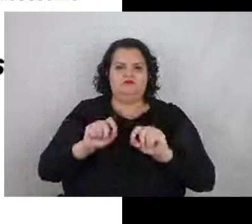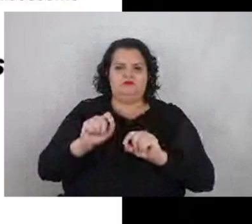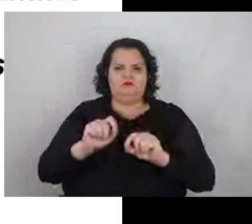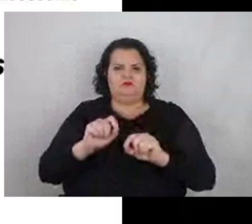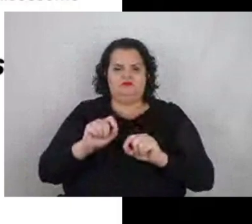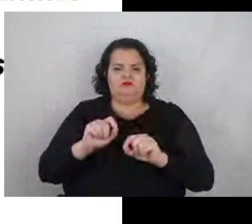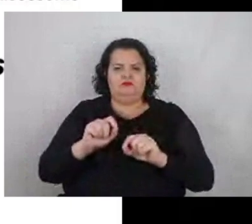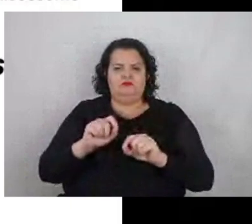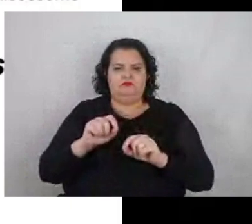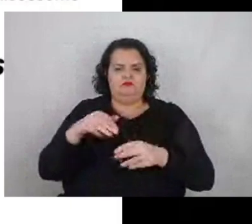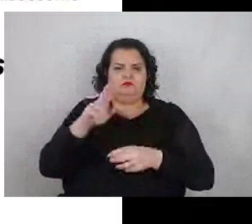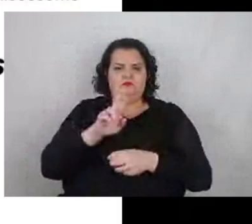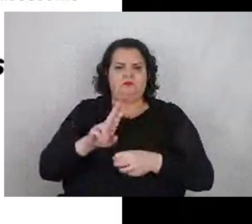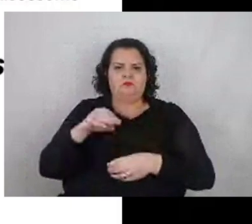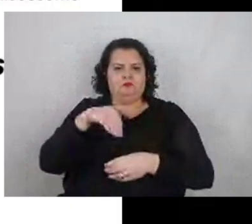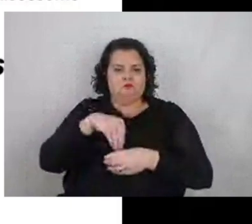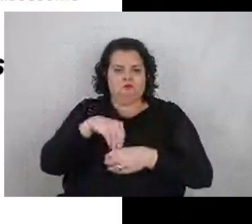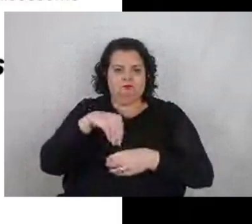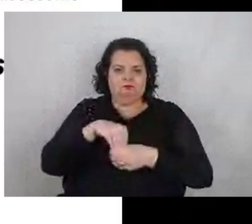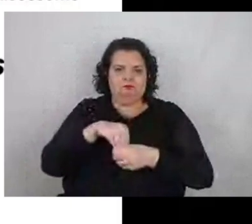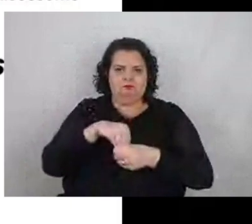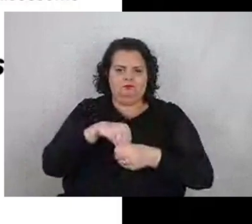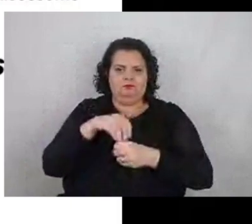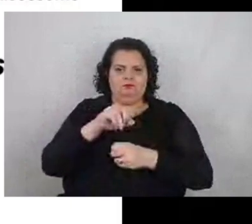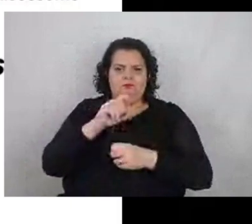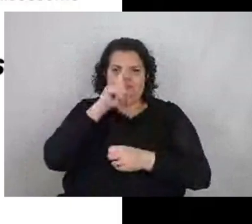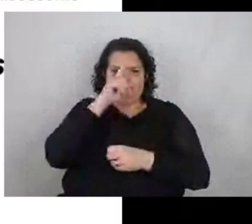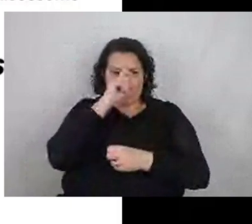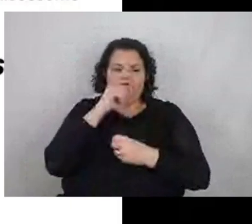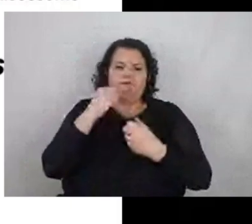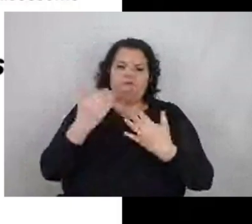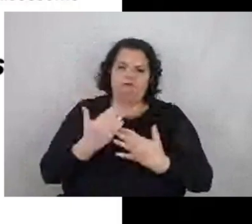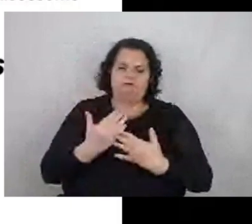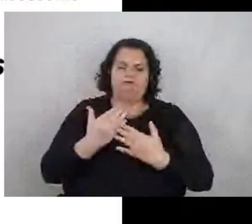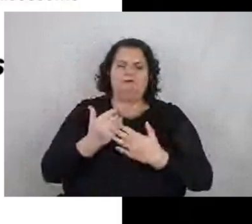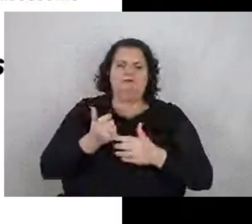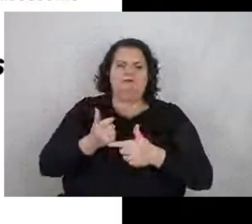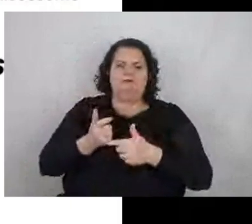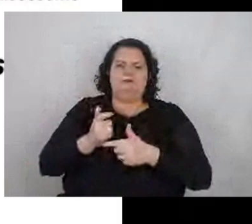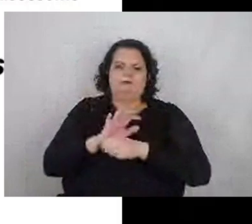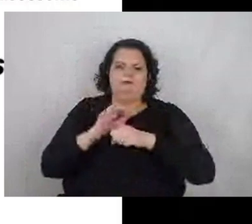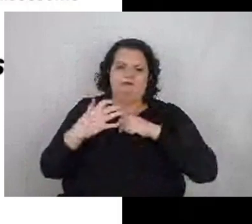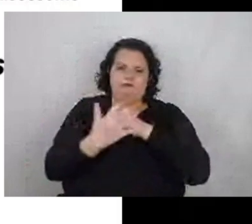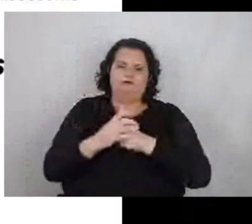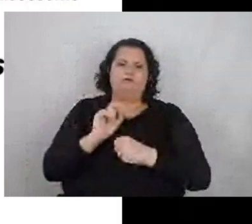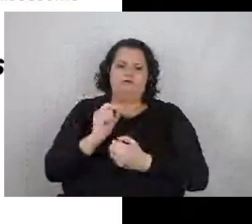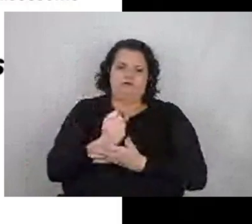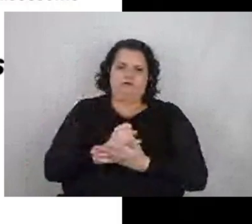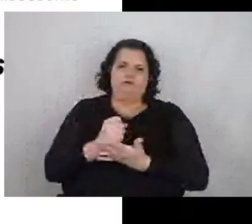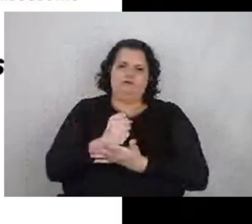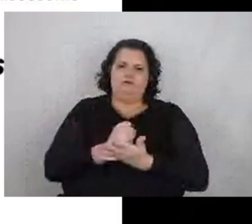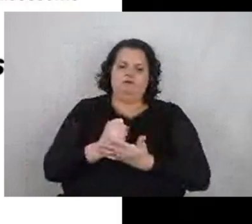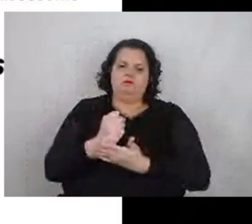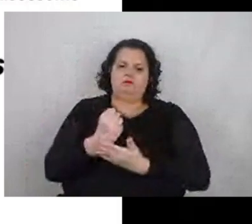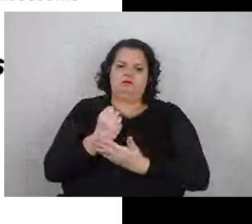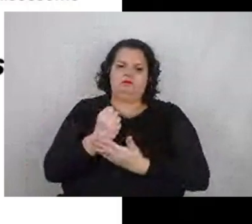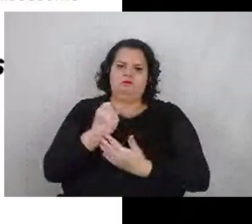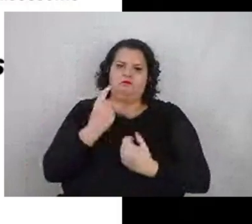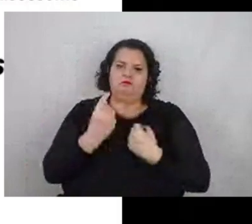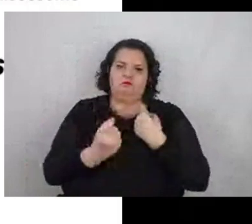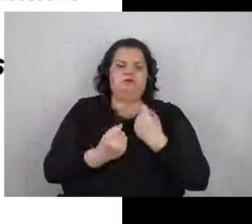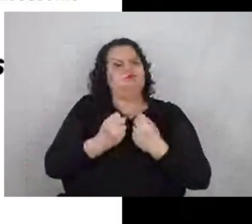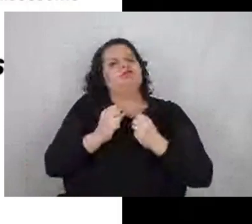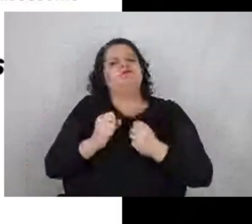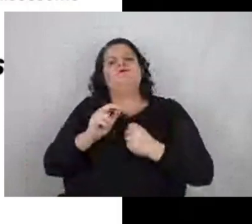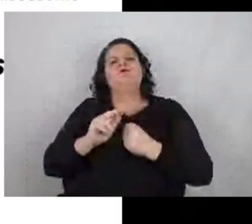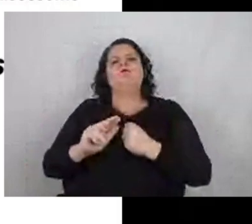indicação principal, e agora, no problema da Covid-19, temos os fármacos que possivelmente pode ser em reuso, e